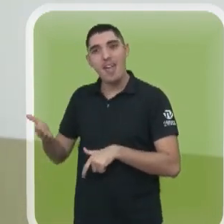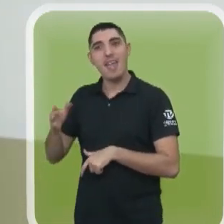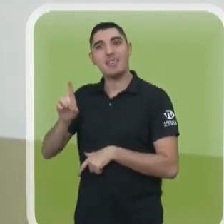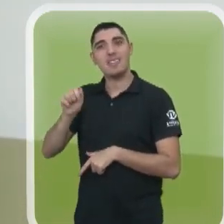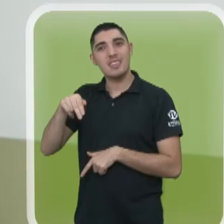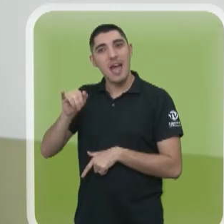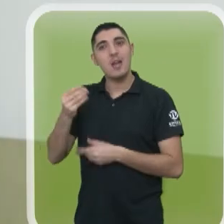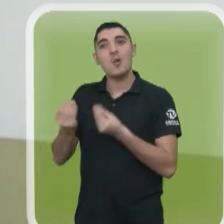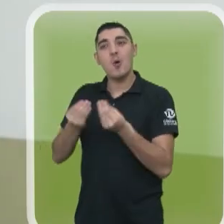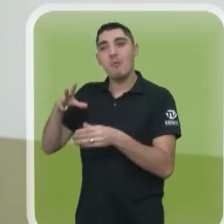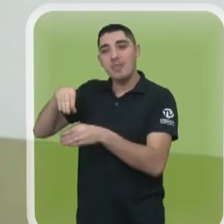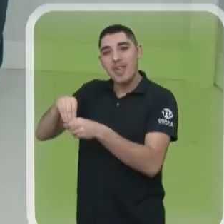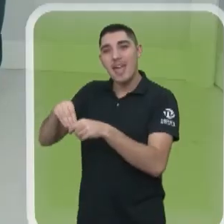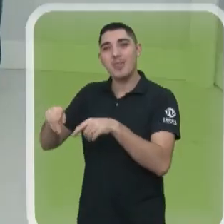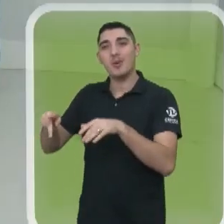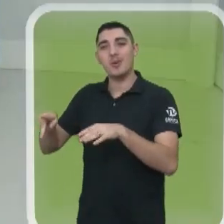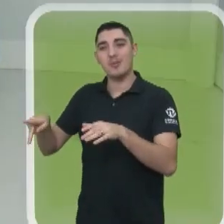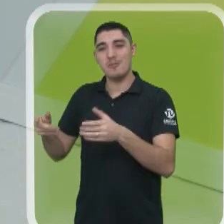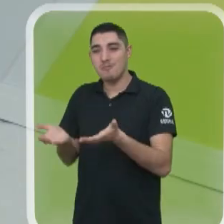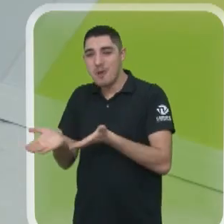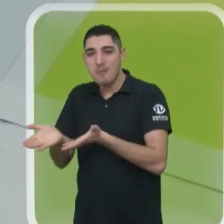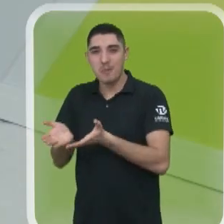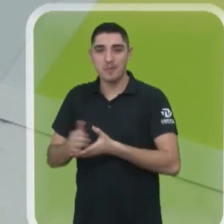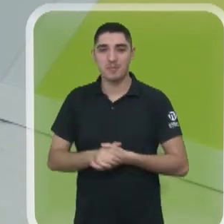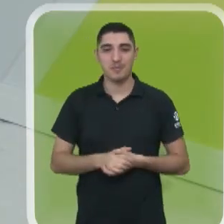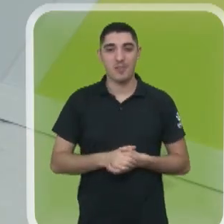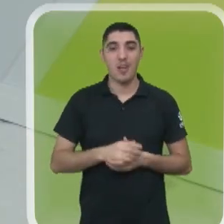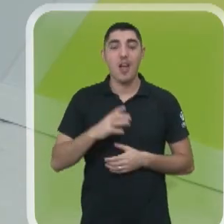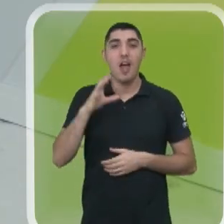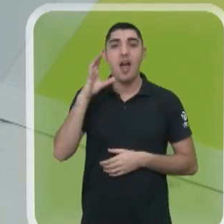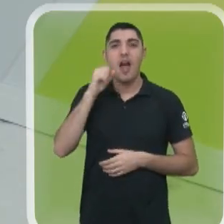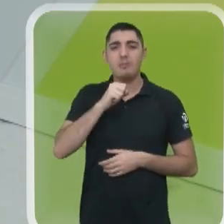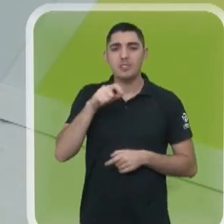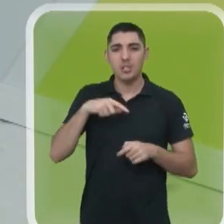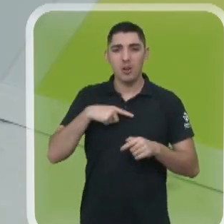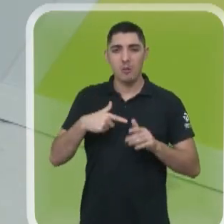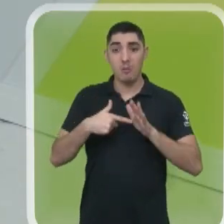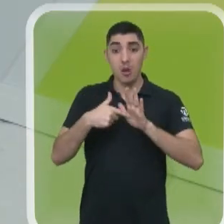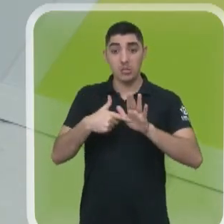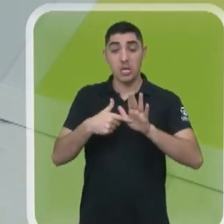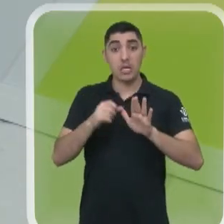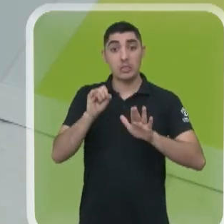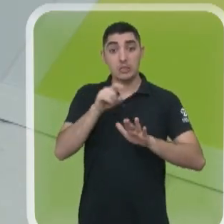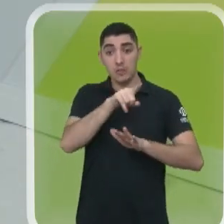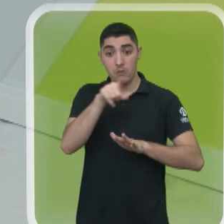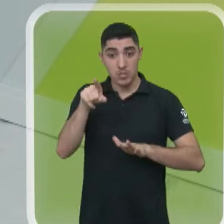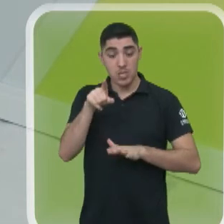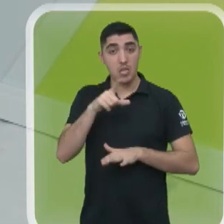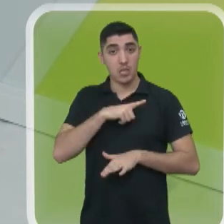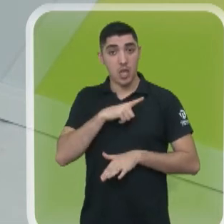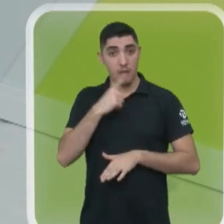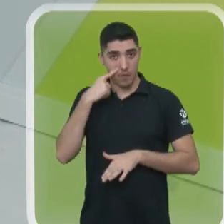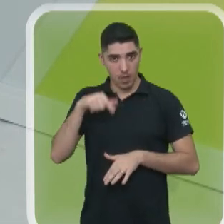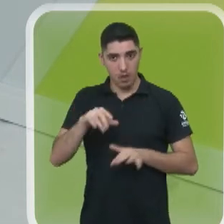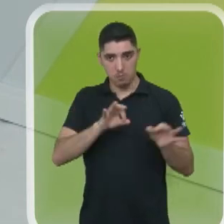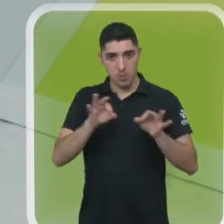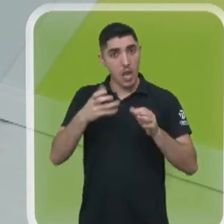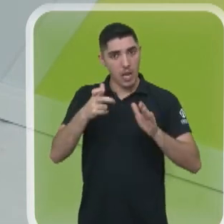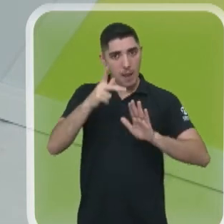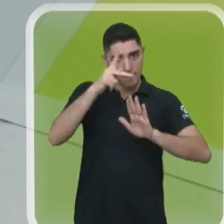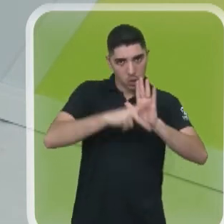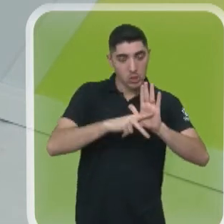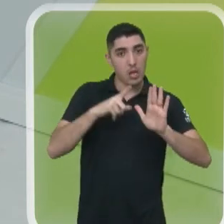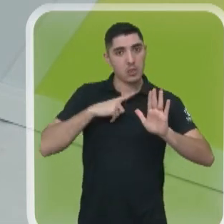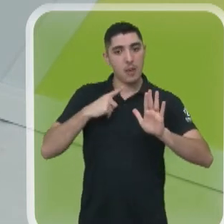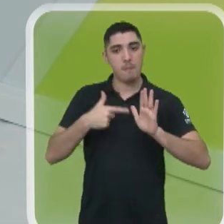na movimentação dentro de campo então tá bom rapidinho coloca o GC aqui de novo aqui se você tá acompanhando aí o programa quero jogar futebol